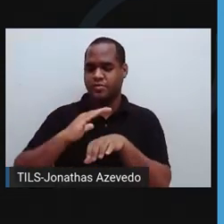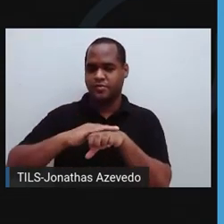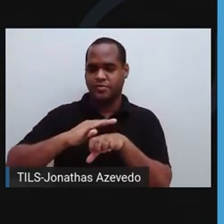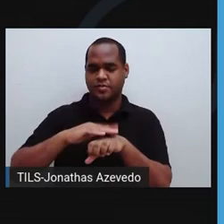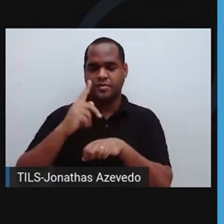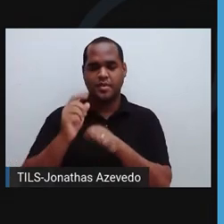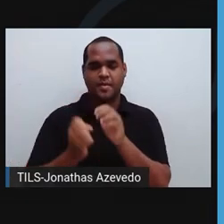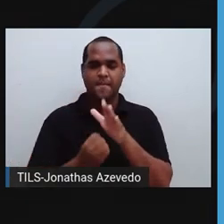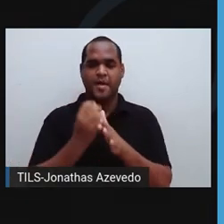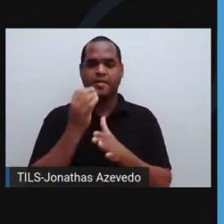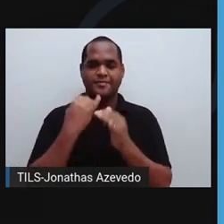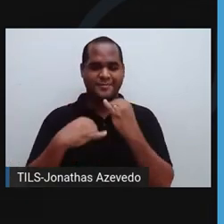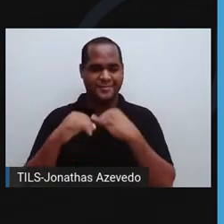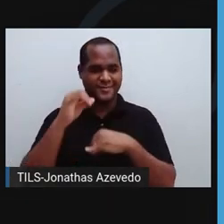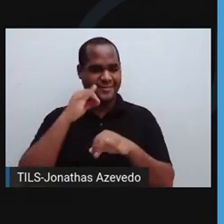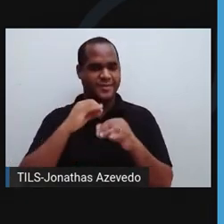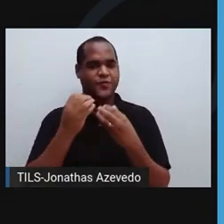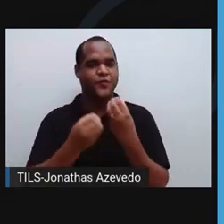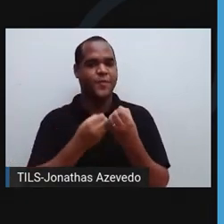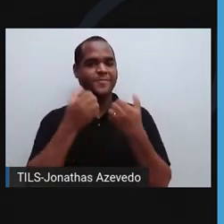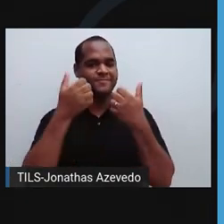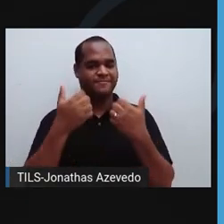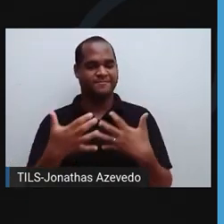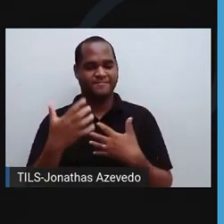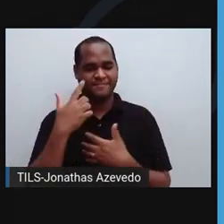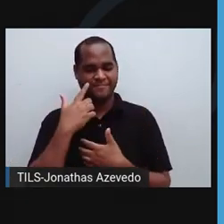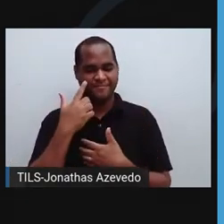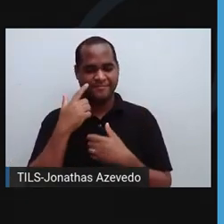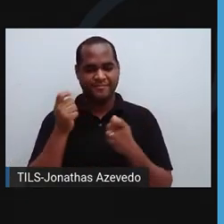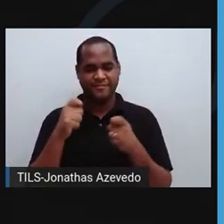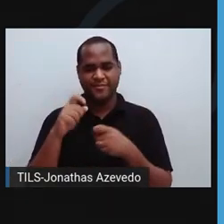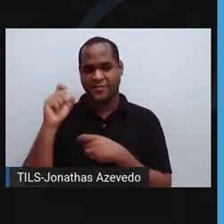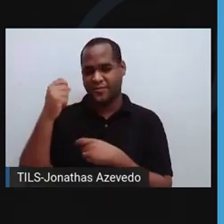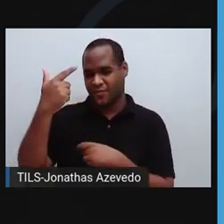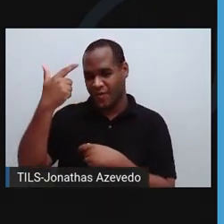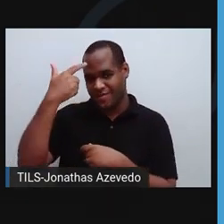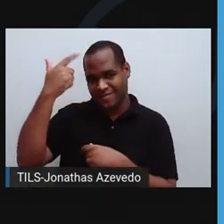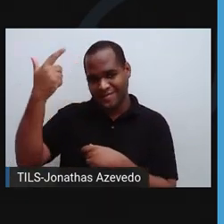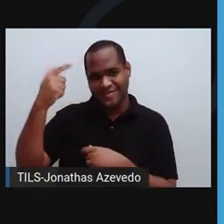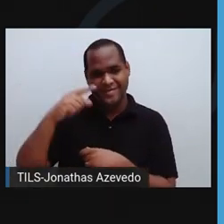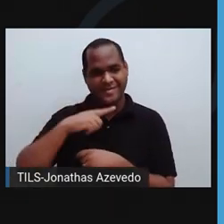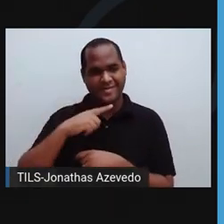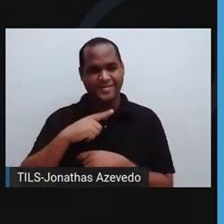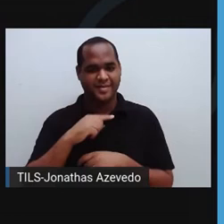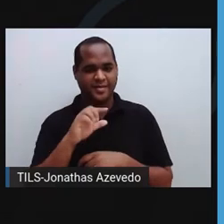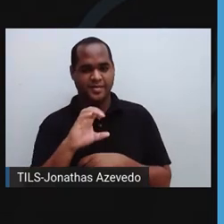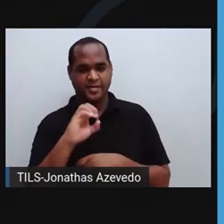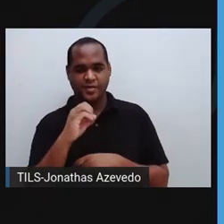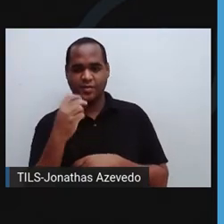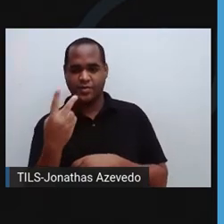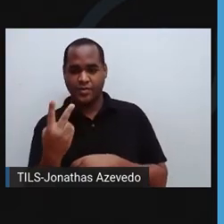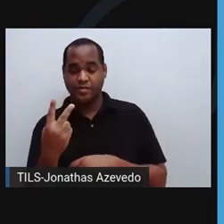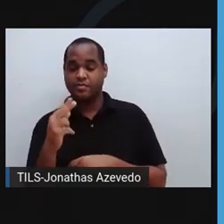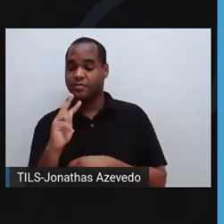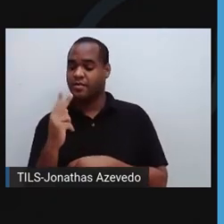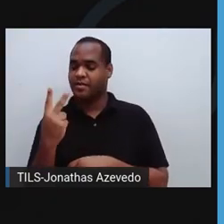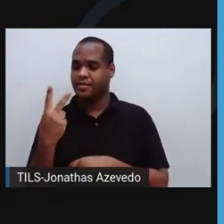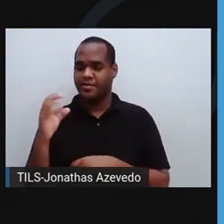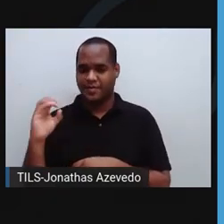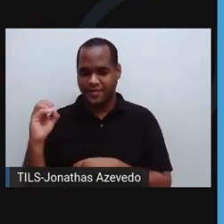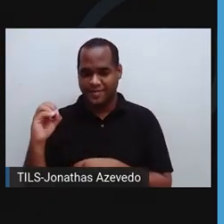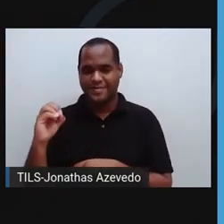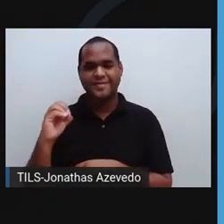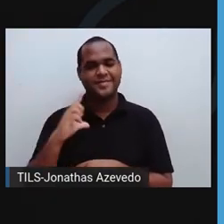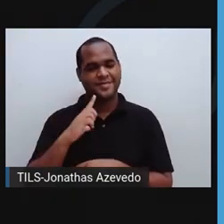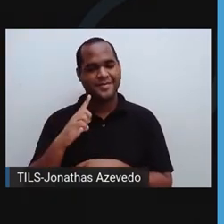energia. Porque ele vai fazer a fotossíntese. Ele vai, com a luz solar, pegando aí gás carbônico e água, ele vai liberar oxigênio e produzir